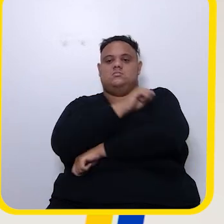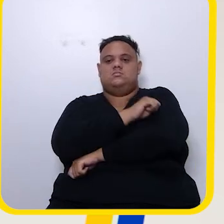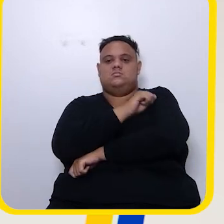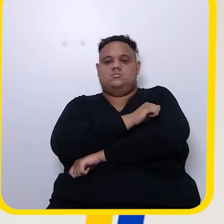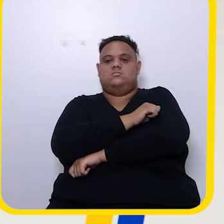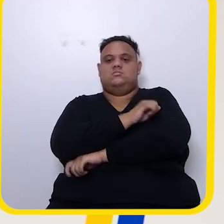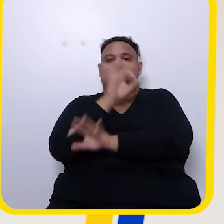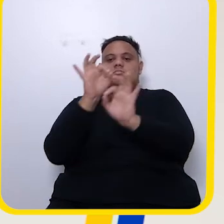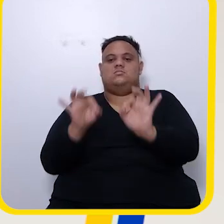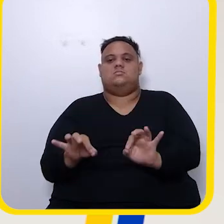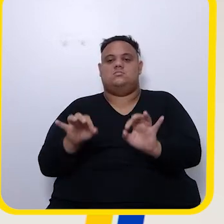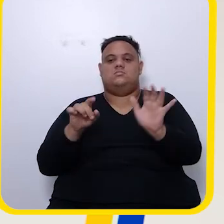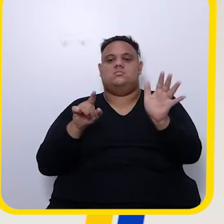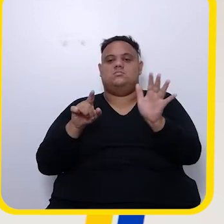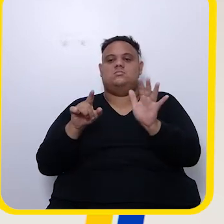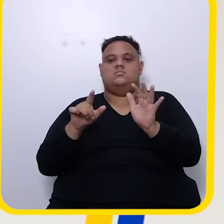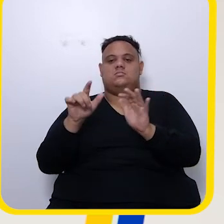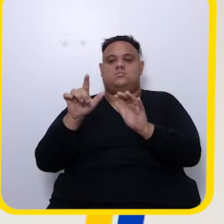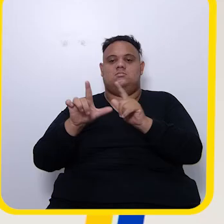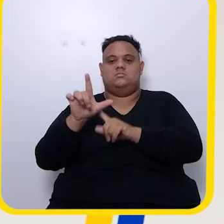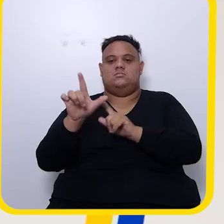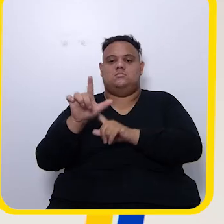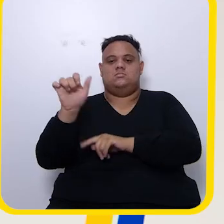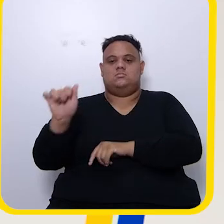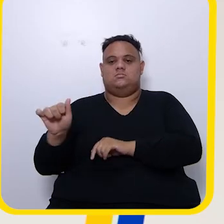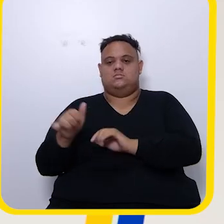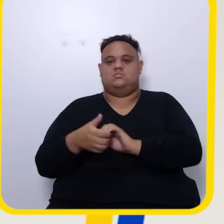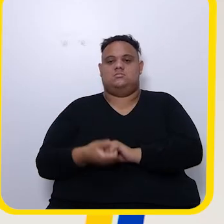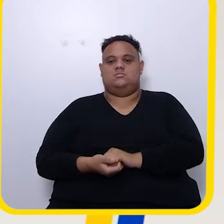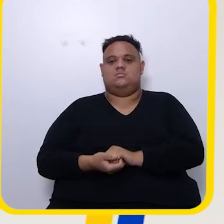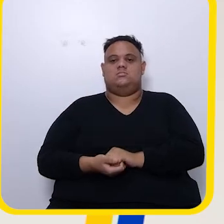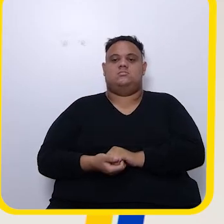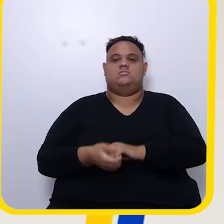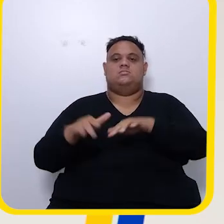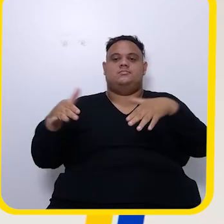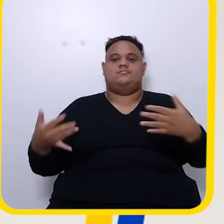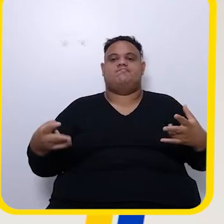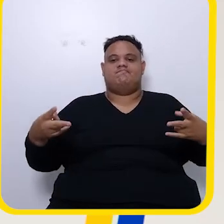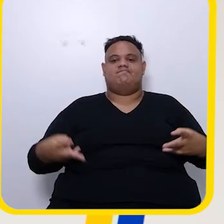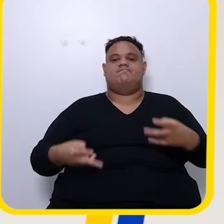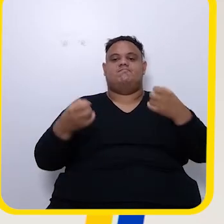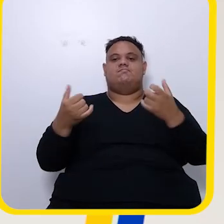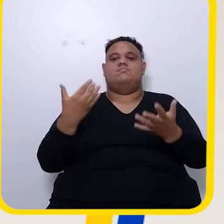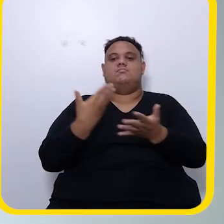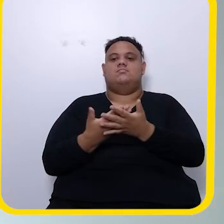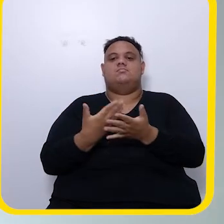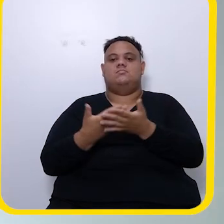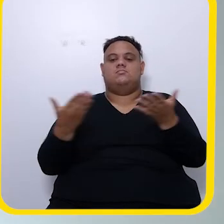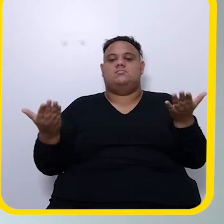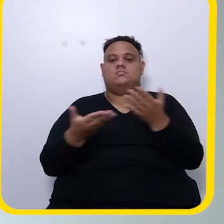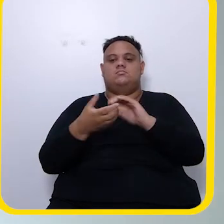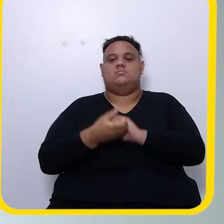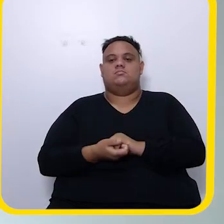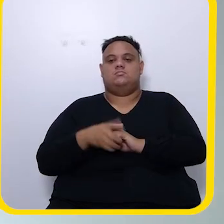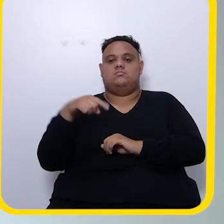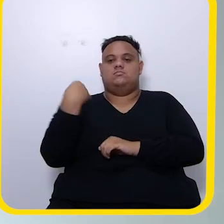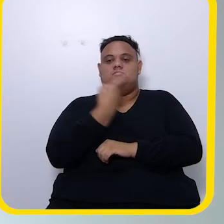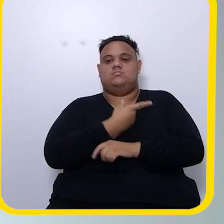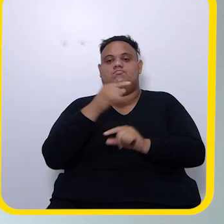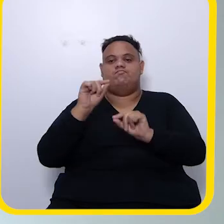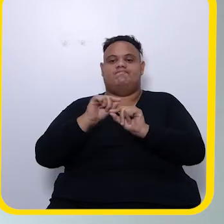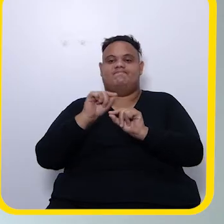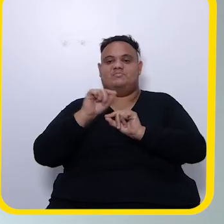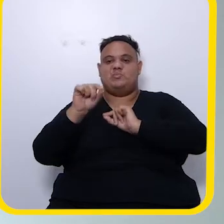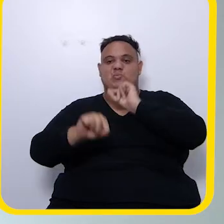alunos. Alternativa correta, letra A. Então, veja só. Nessa aula de hoje, a gente